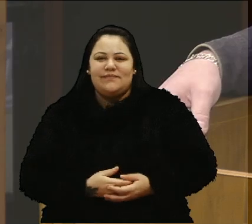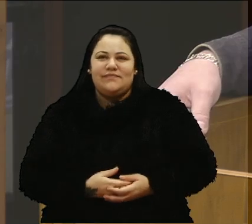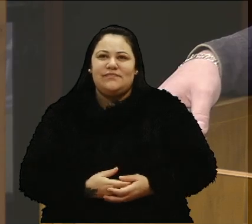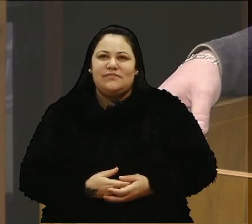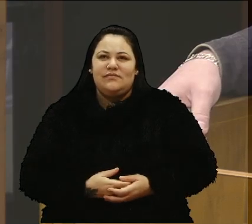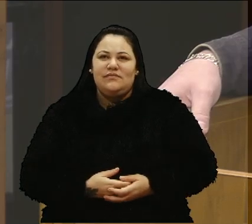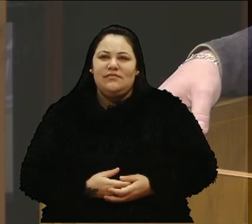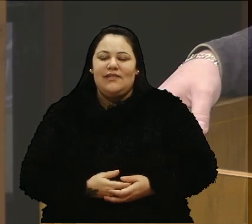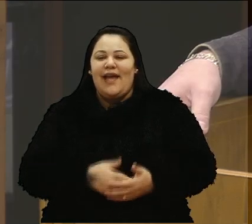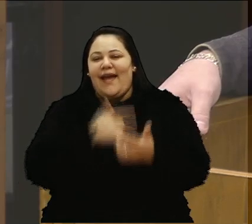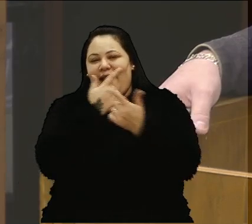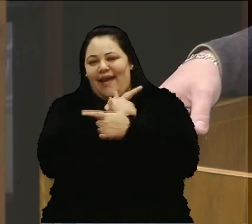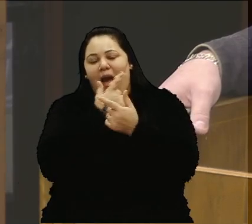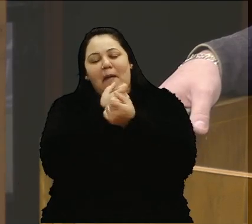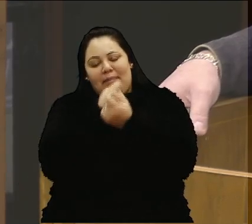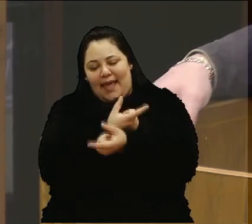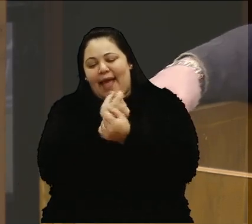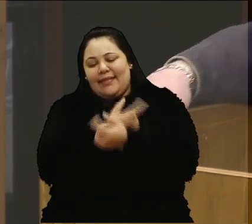é rir